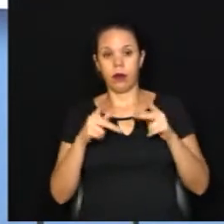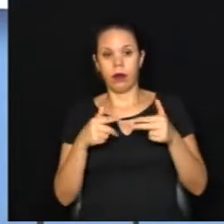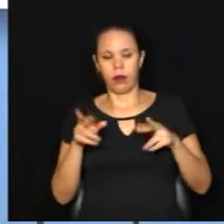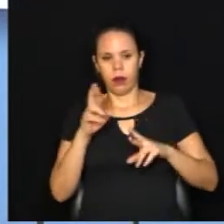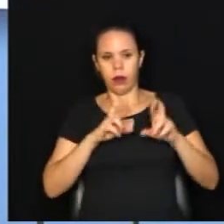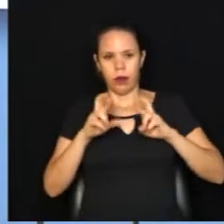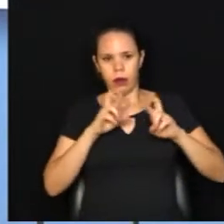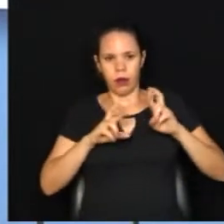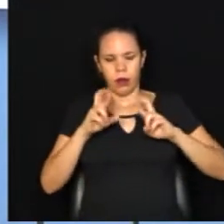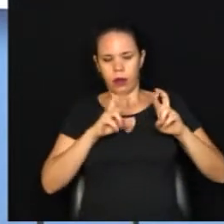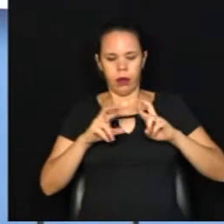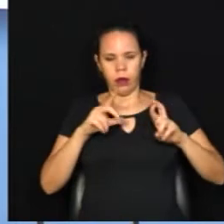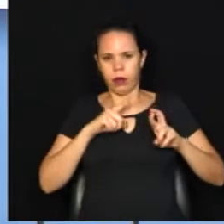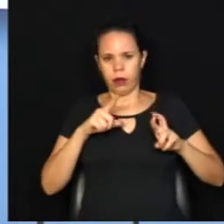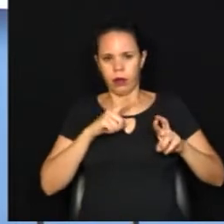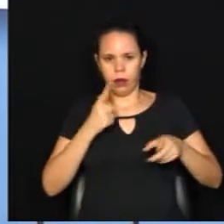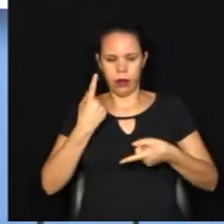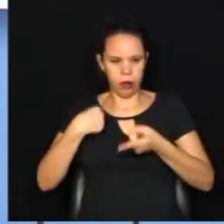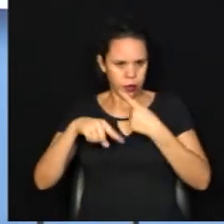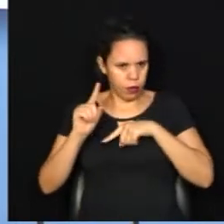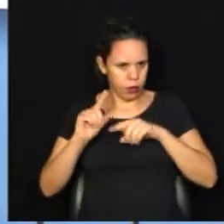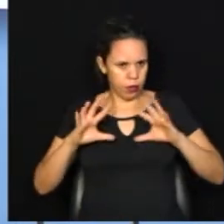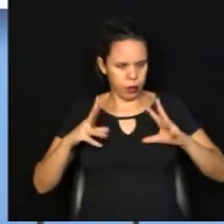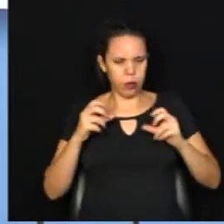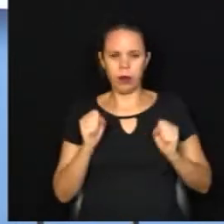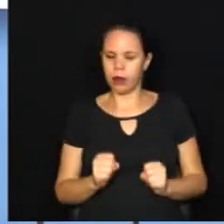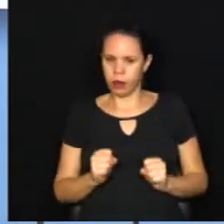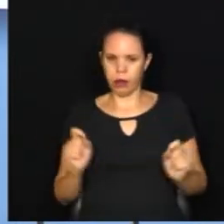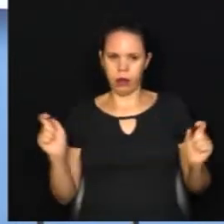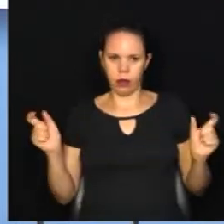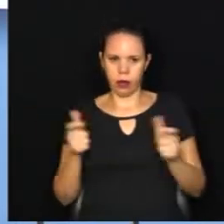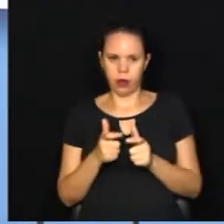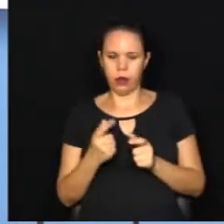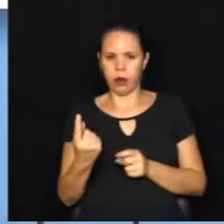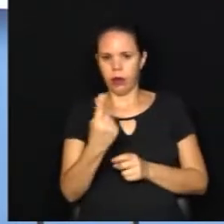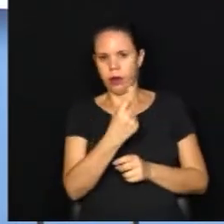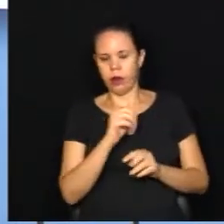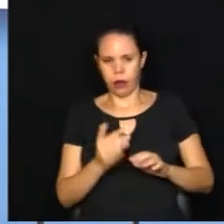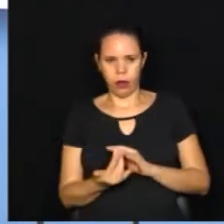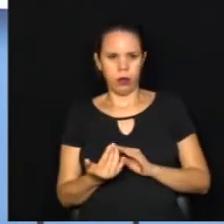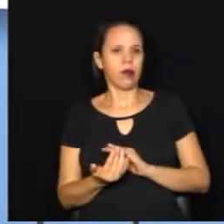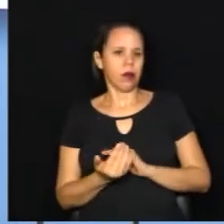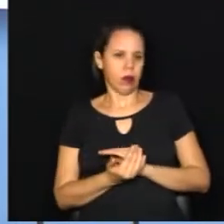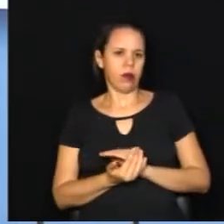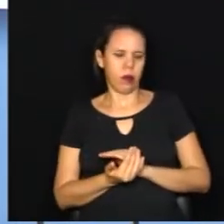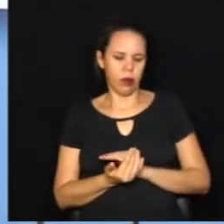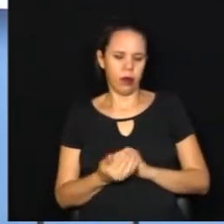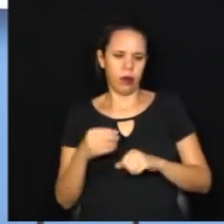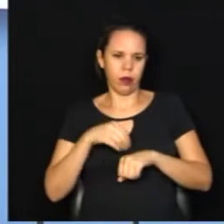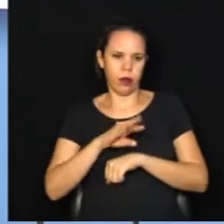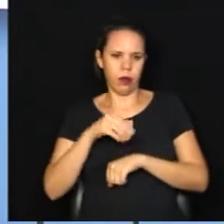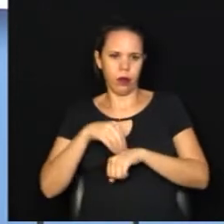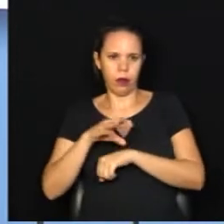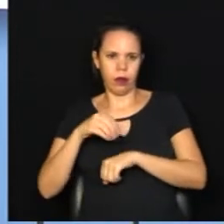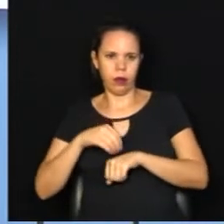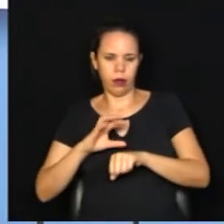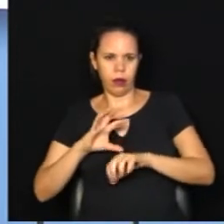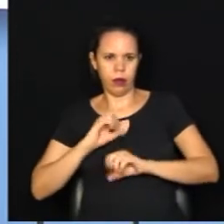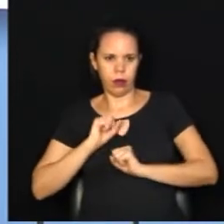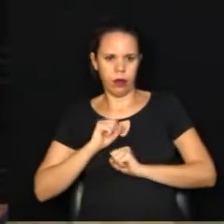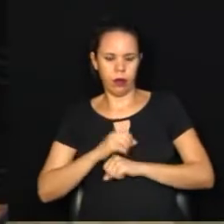casos, justamente para trazer essa mensagem de prevenção à população. O Jardim Nova